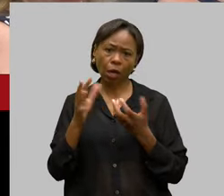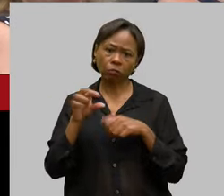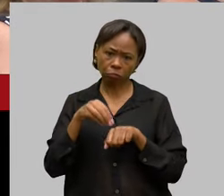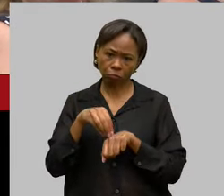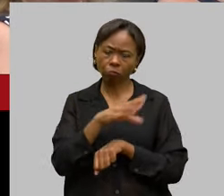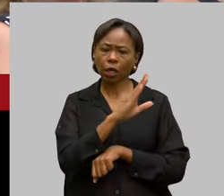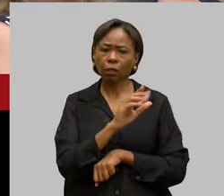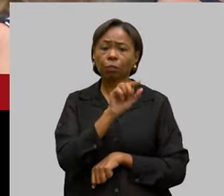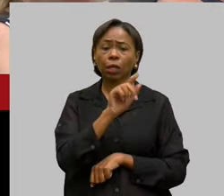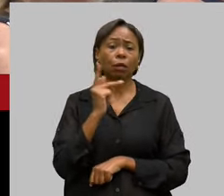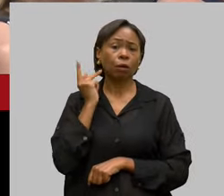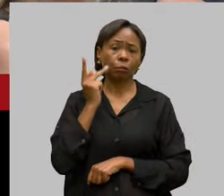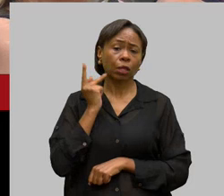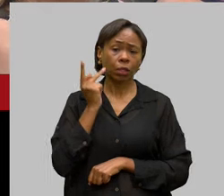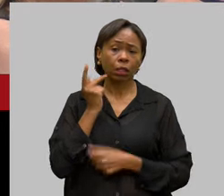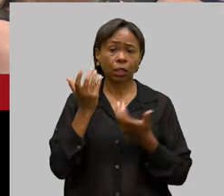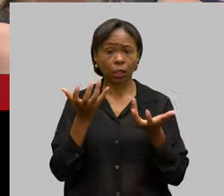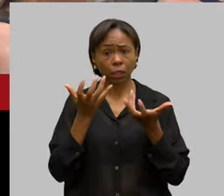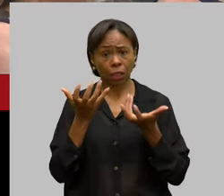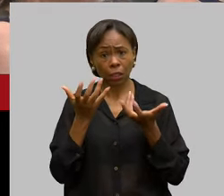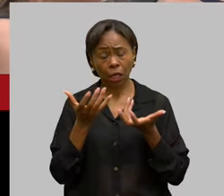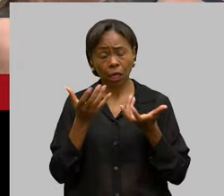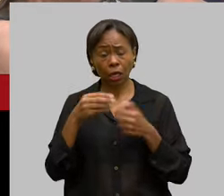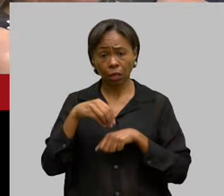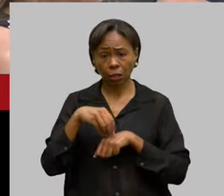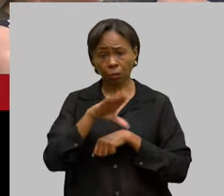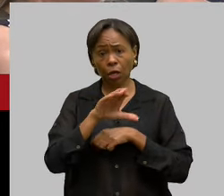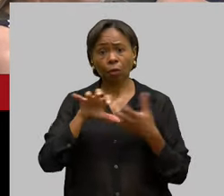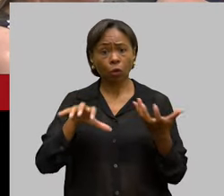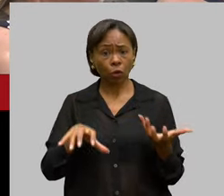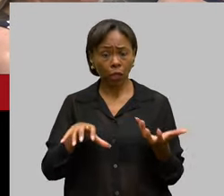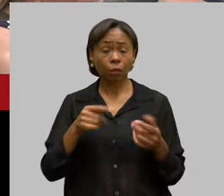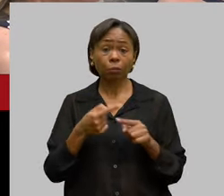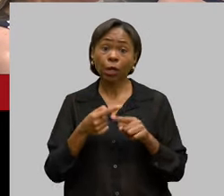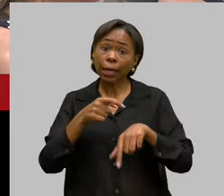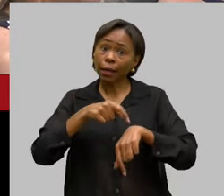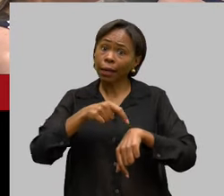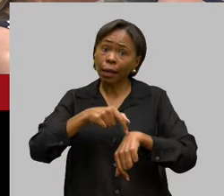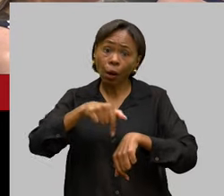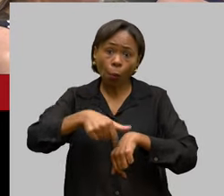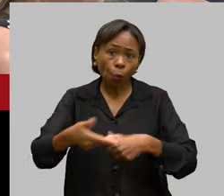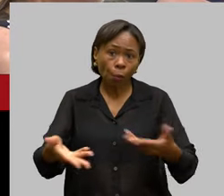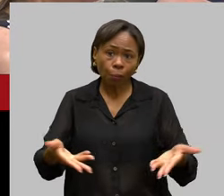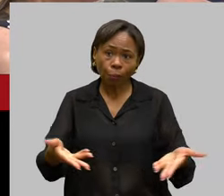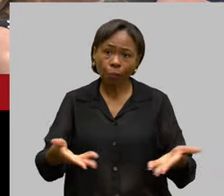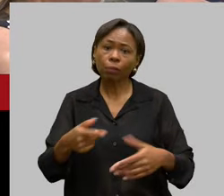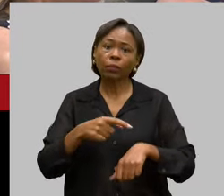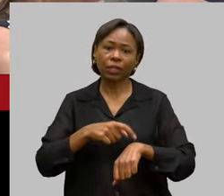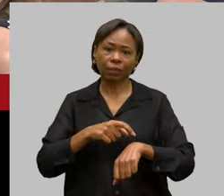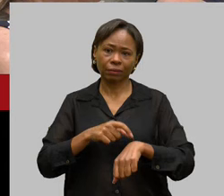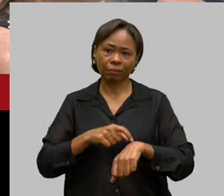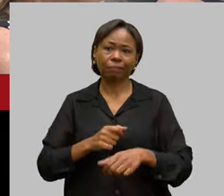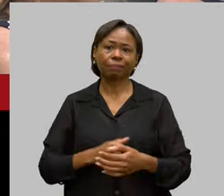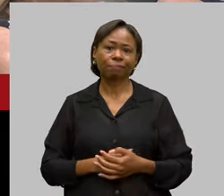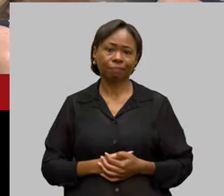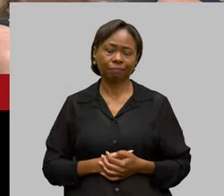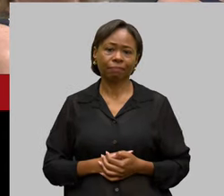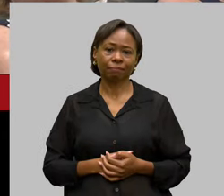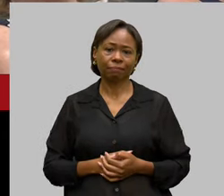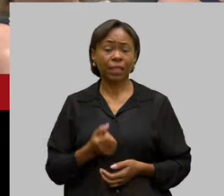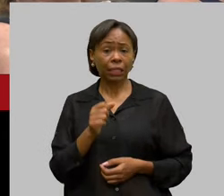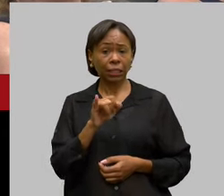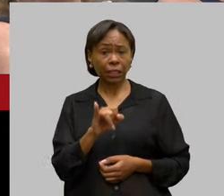parlamentar que queira encaminhar isso no Congresso nós estamos na hora esta é a hora se o